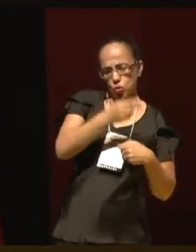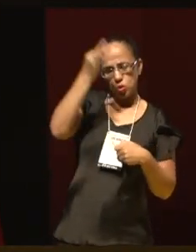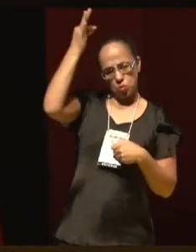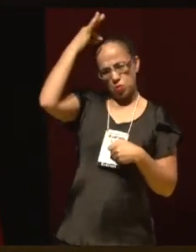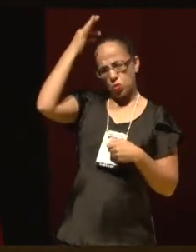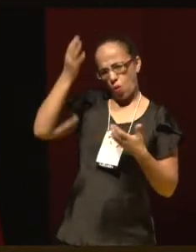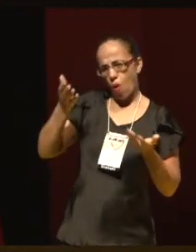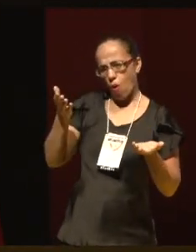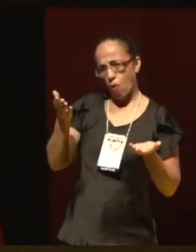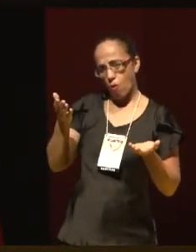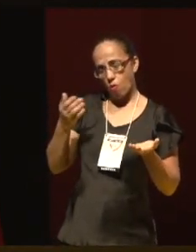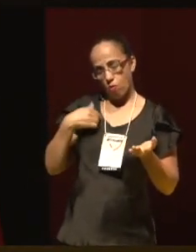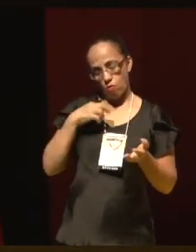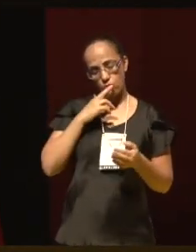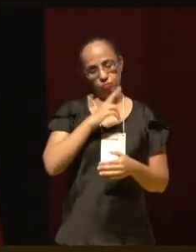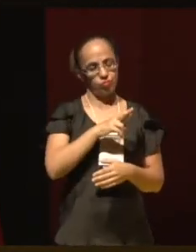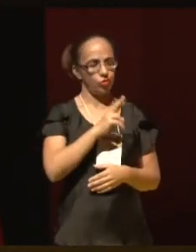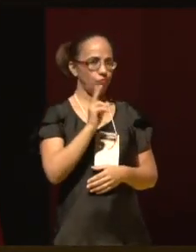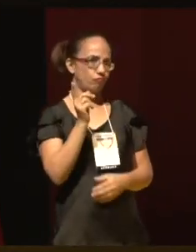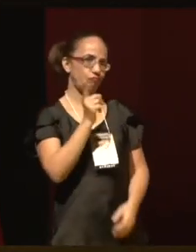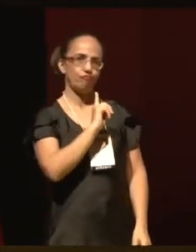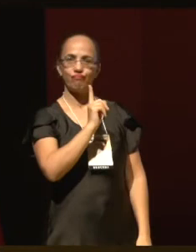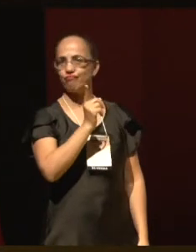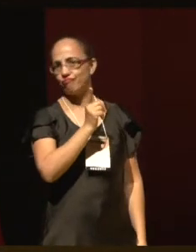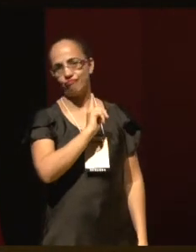não. Não vai dar certo.